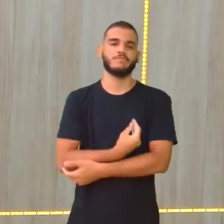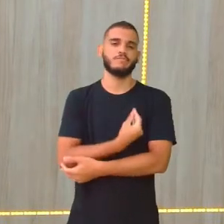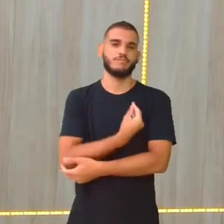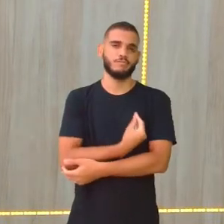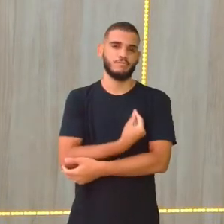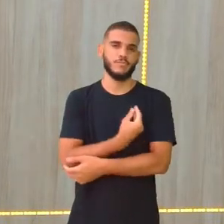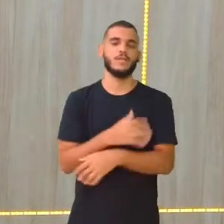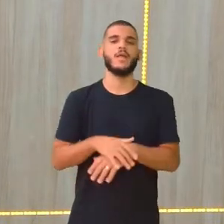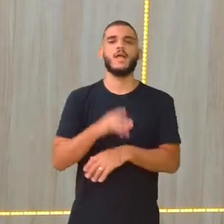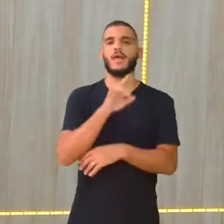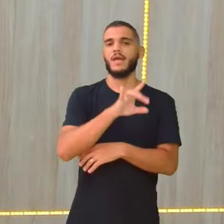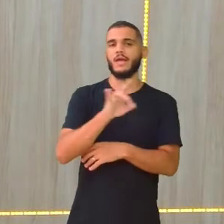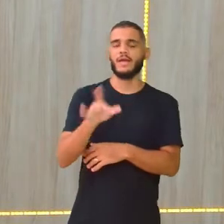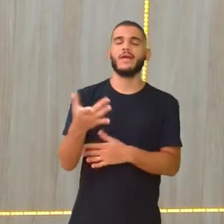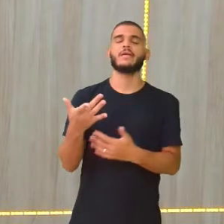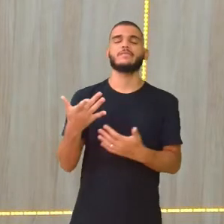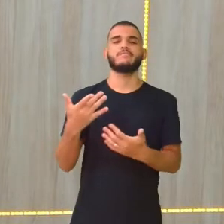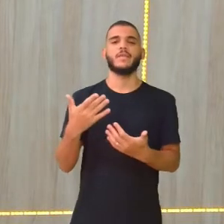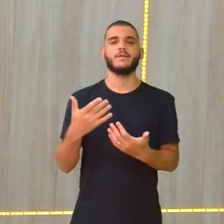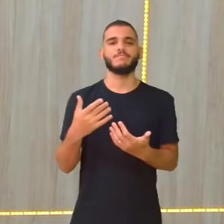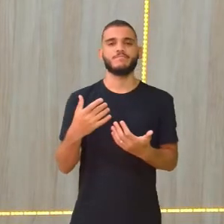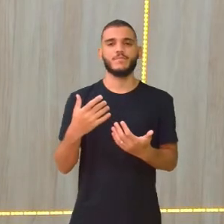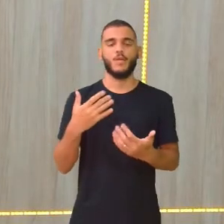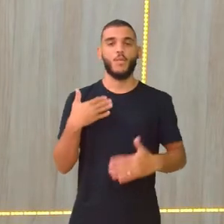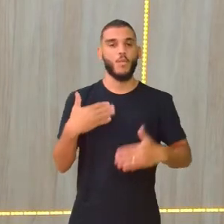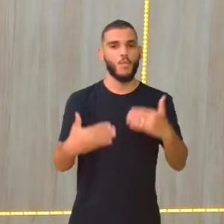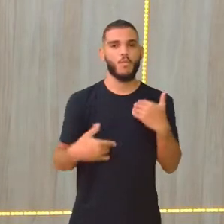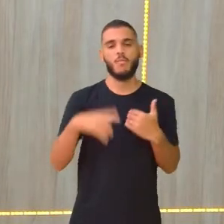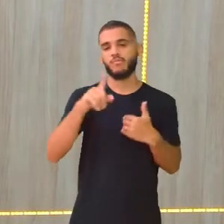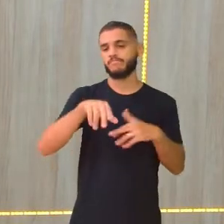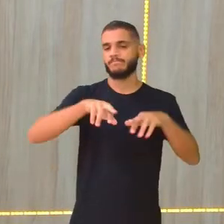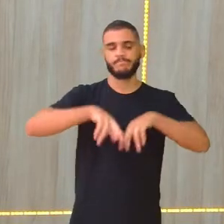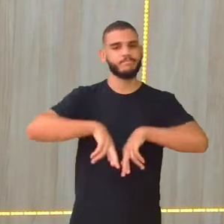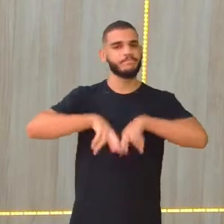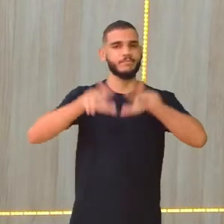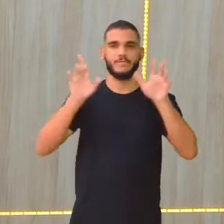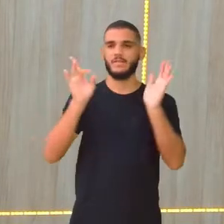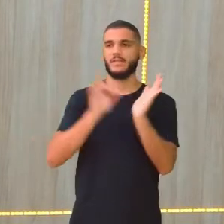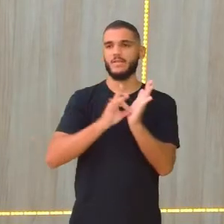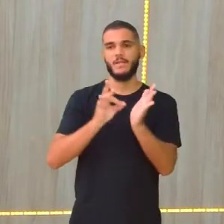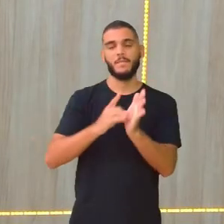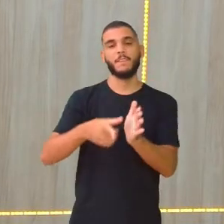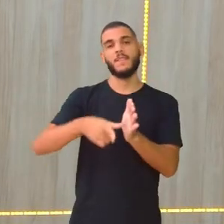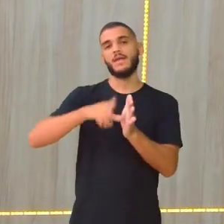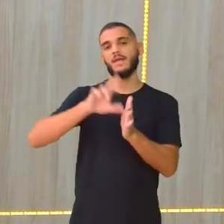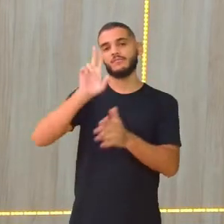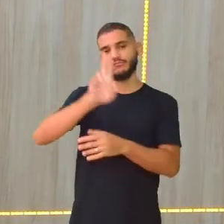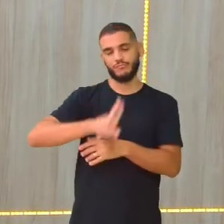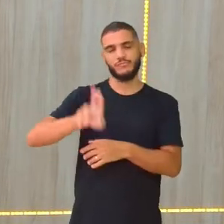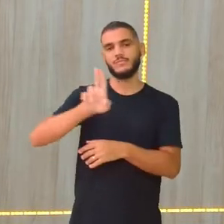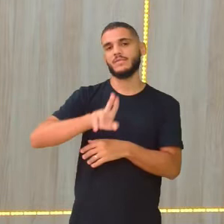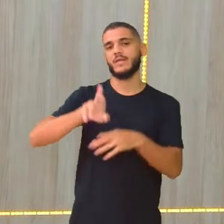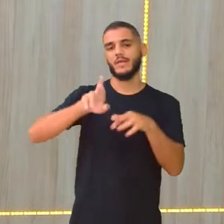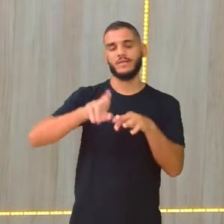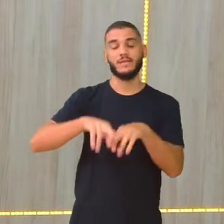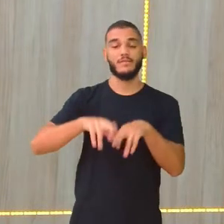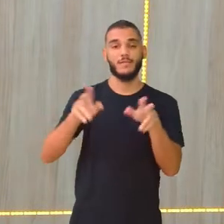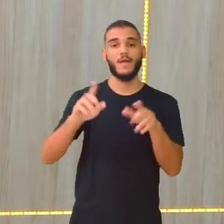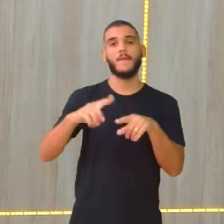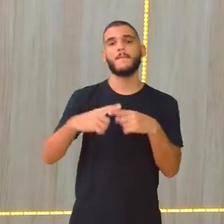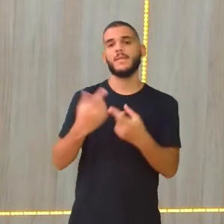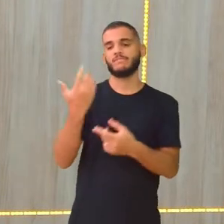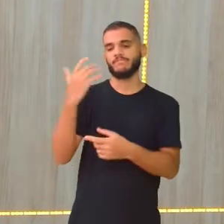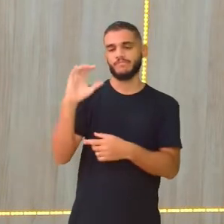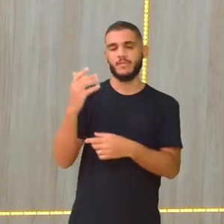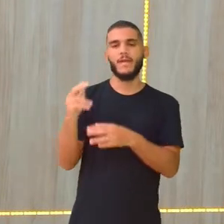cada organismo reage de uma forma diferente. Mas aí vê que antes era usada de uma forma, os cientistas